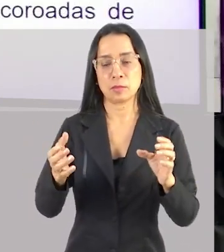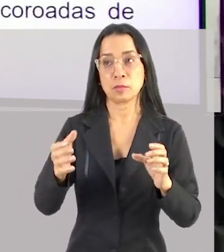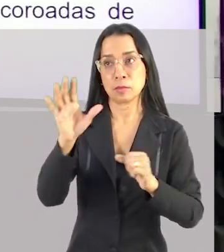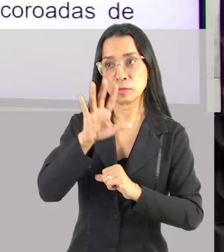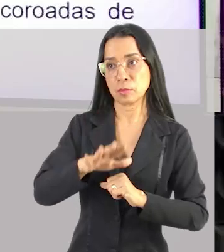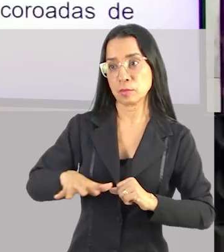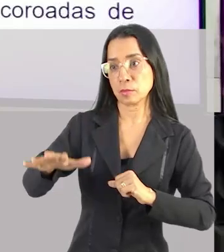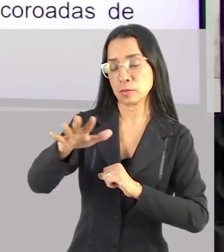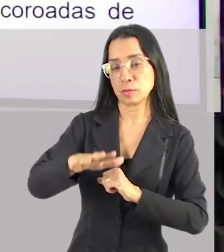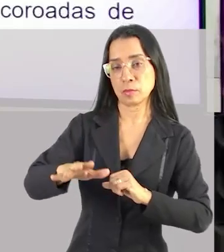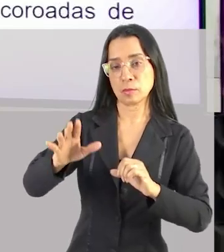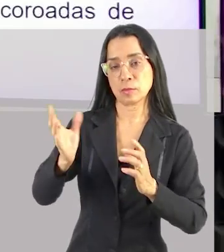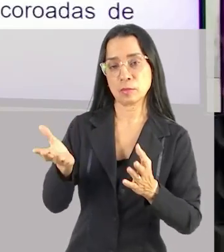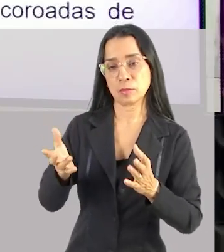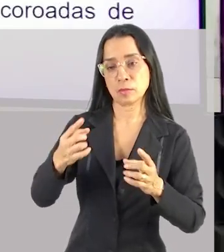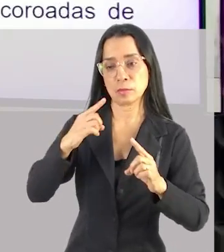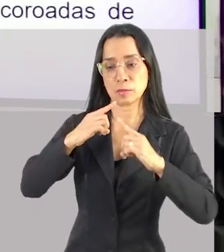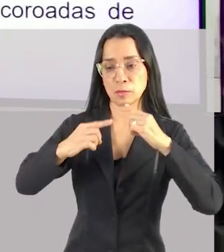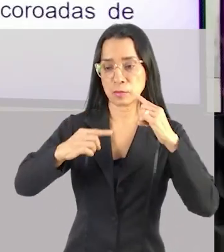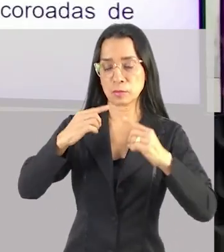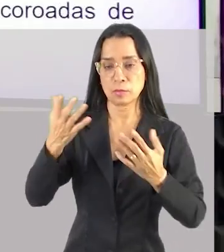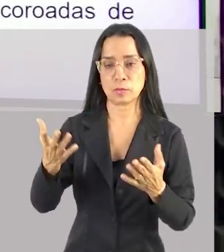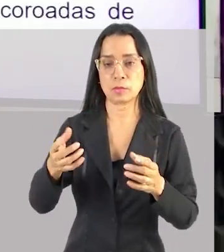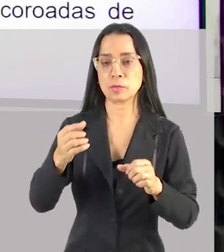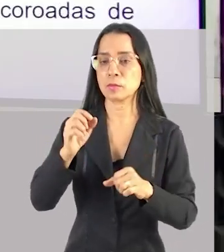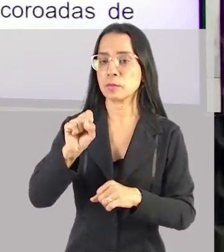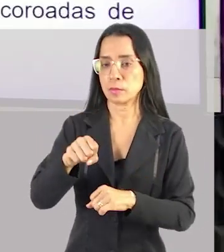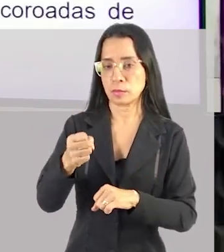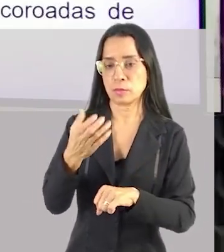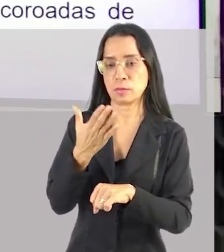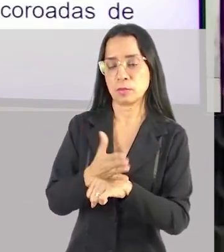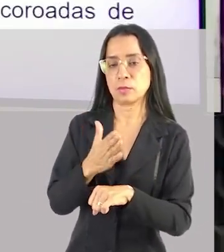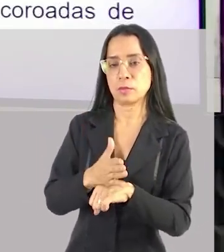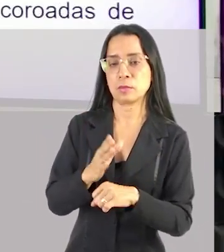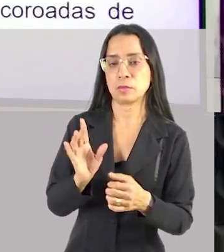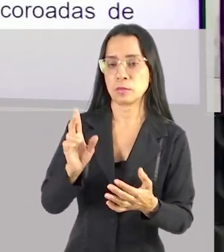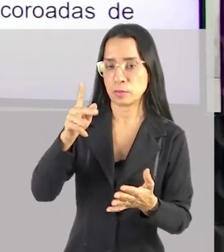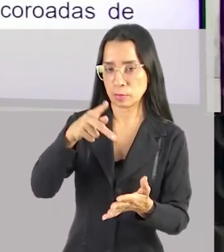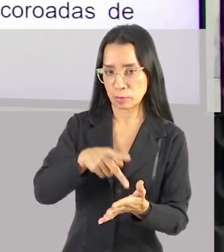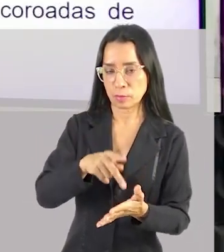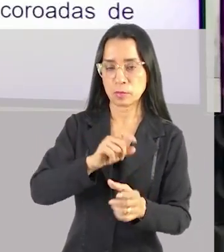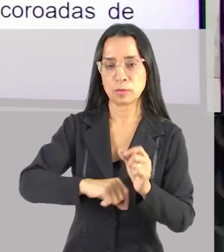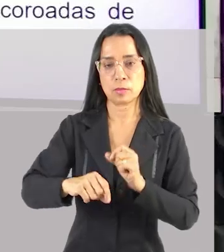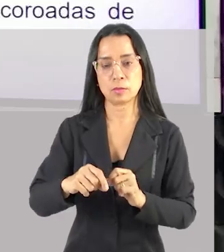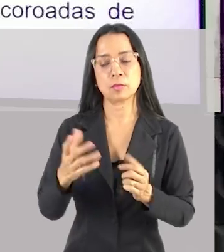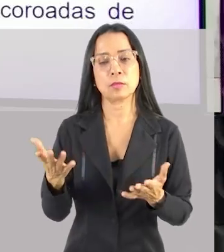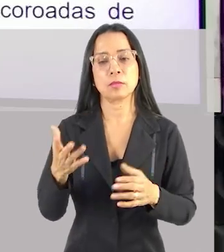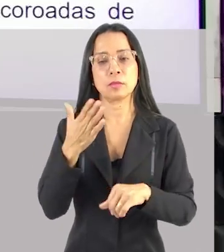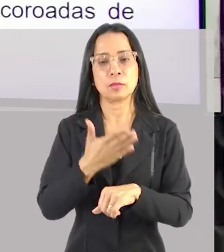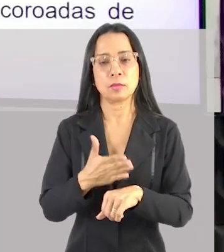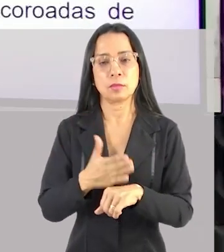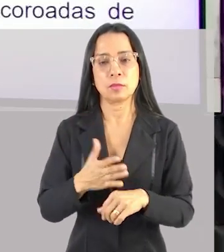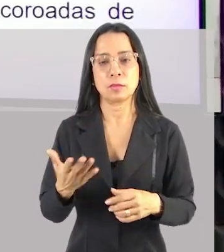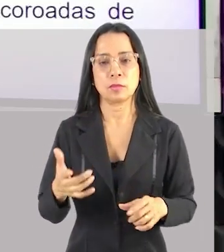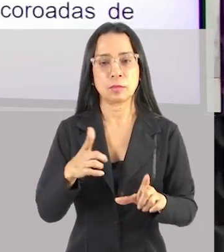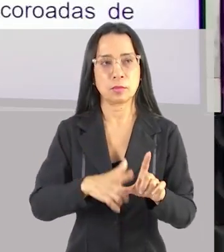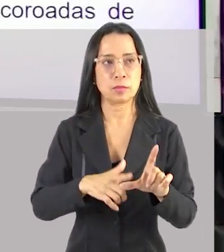campo do discurso, por Aristóteles, ela está no campo da prática, né? Ela só pode ser efetivada na prática. Letra